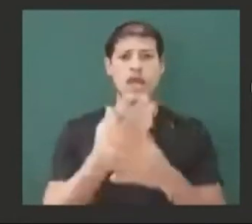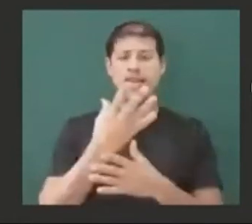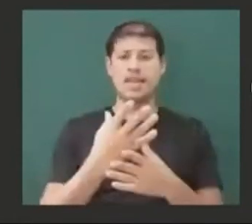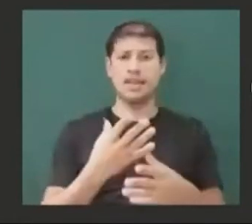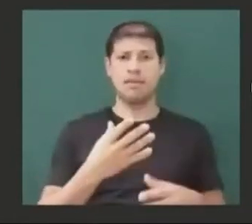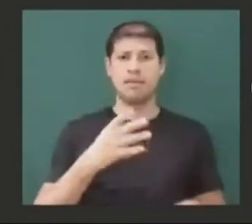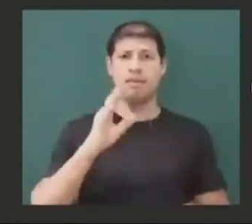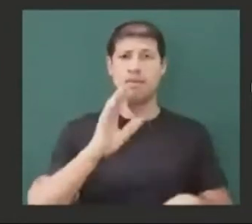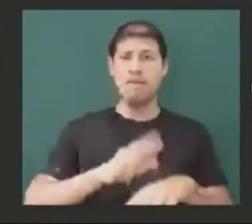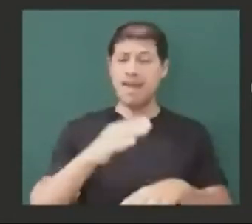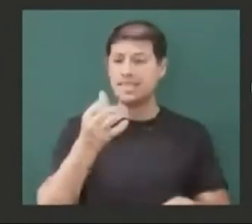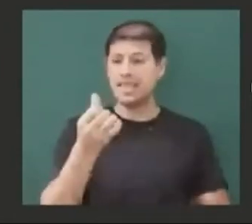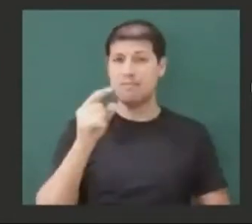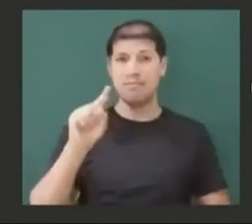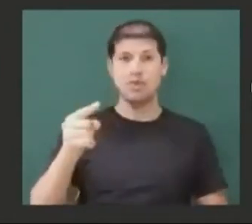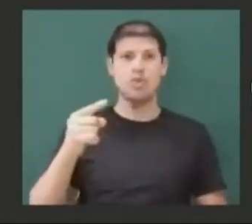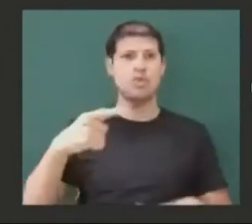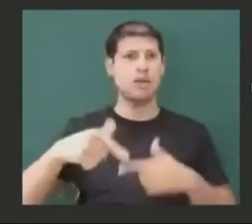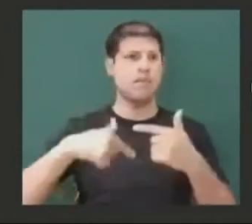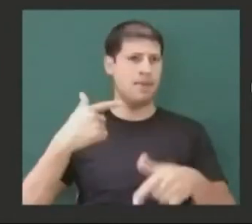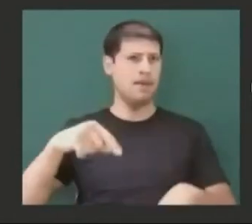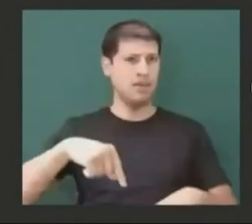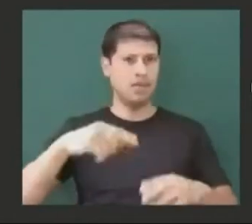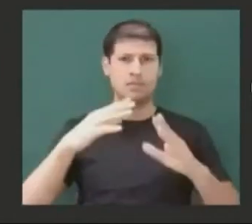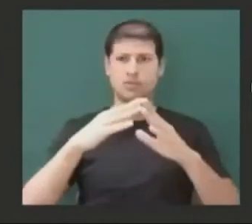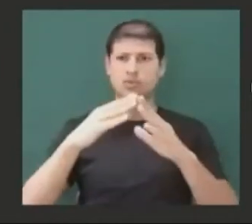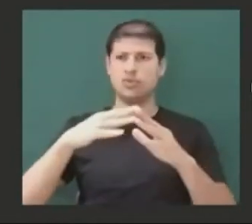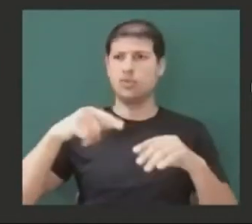Paulo. Ele foi publicado em